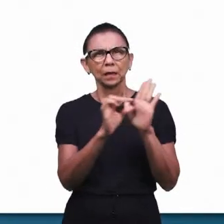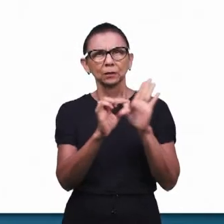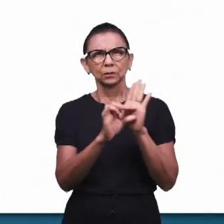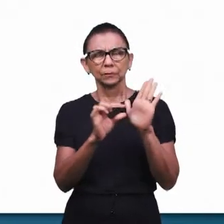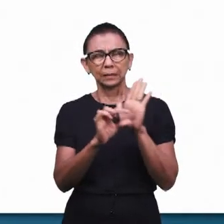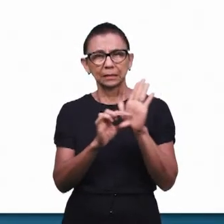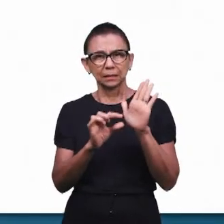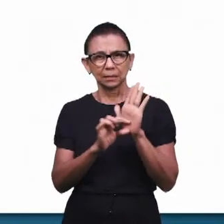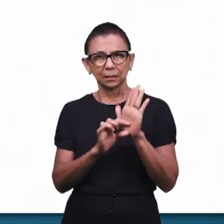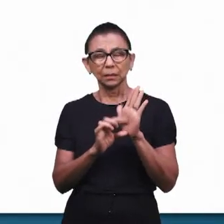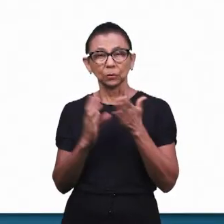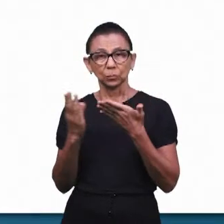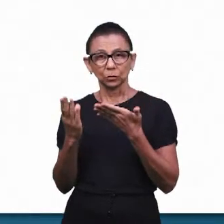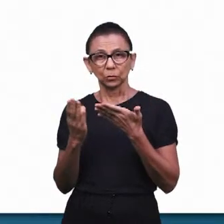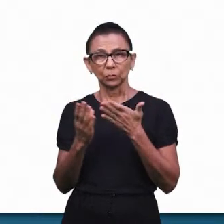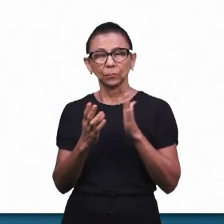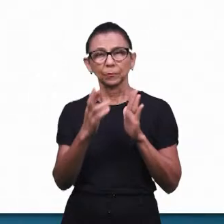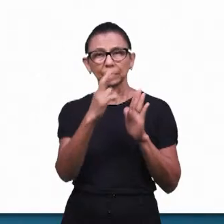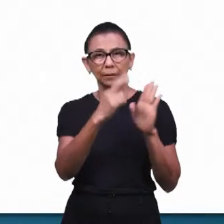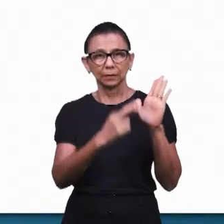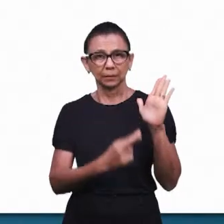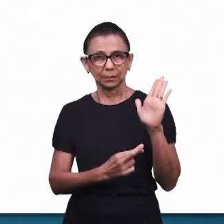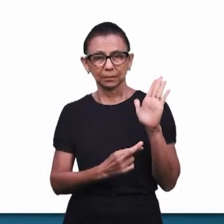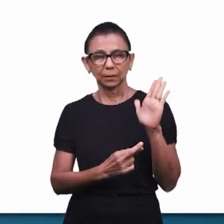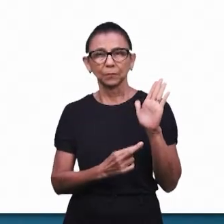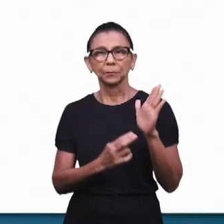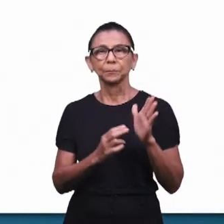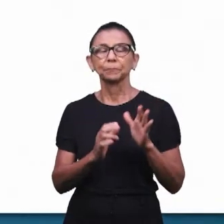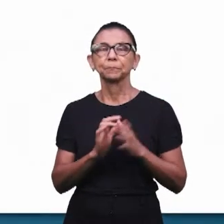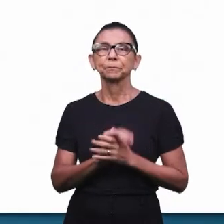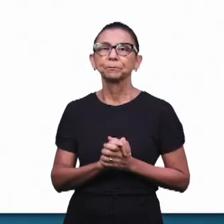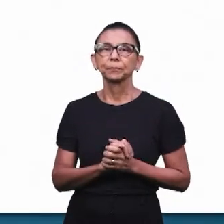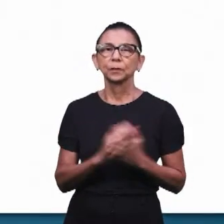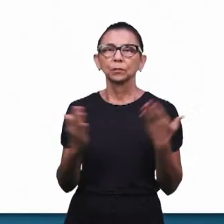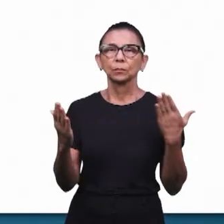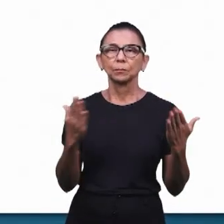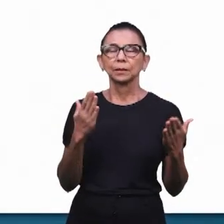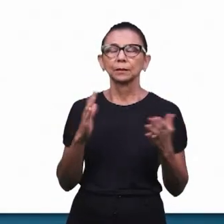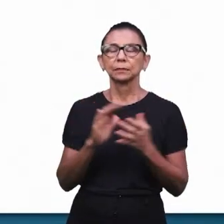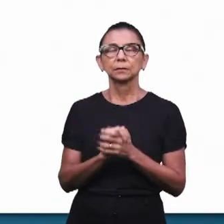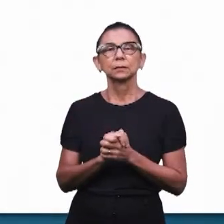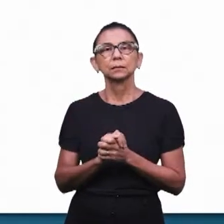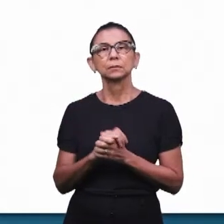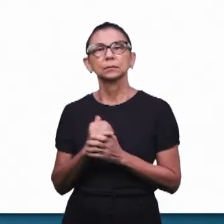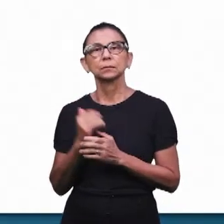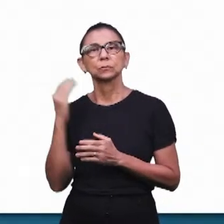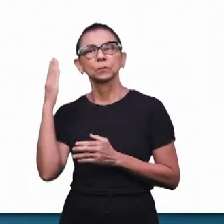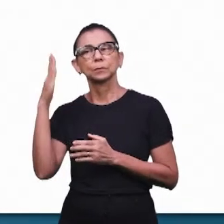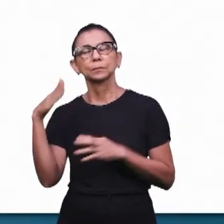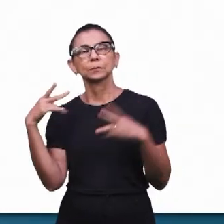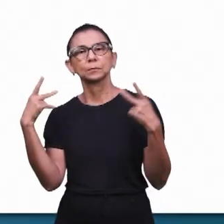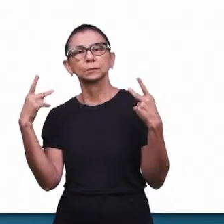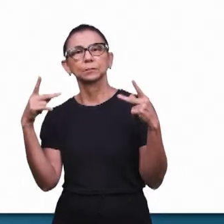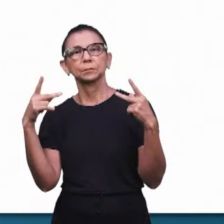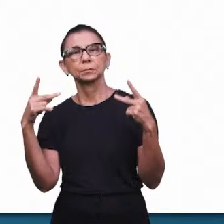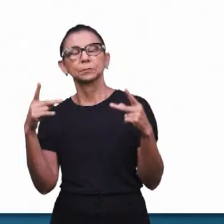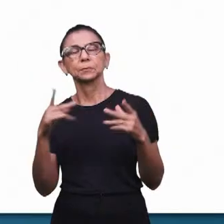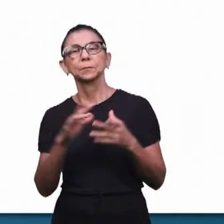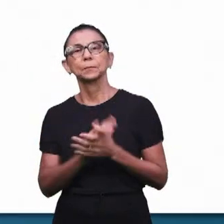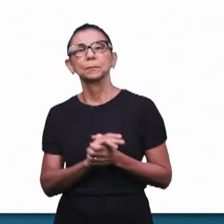abaixo, a relação desse versículo com a mensagem pregada e os